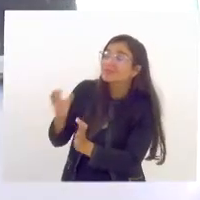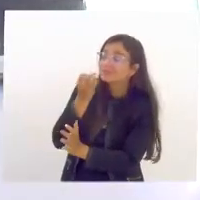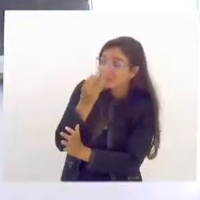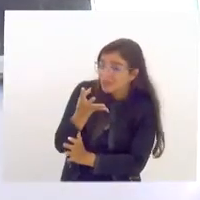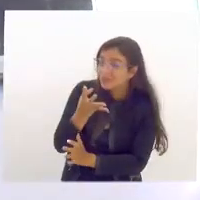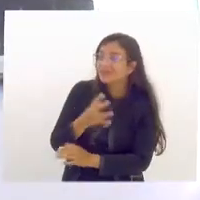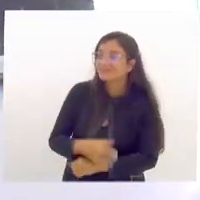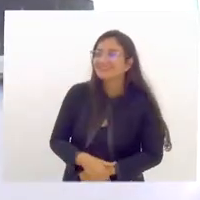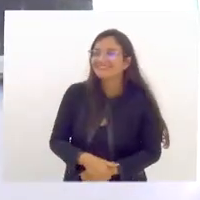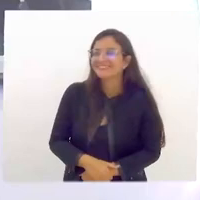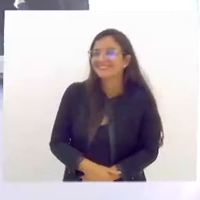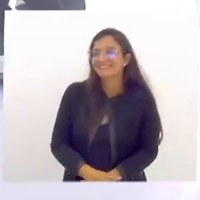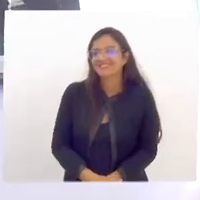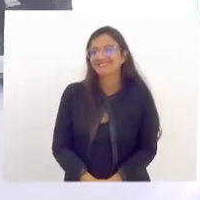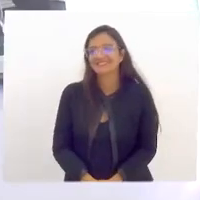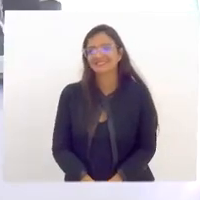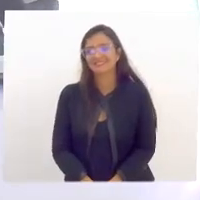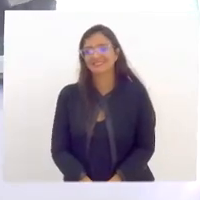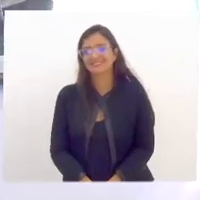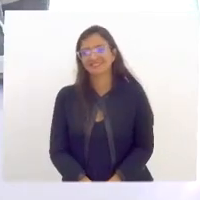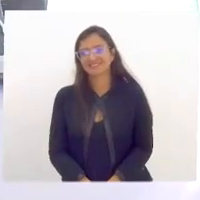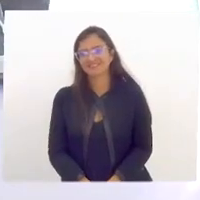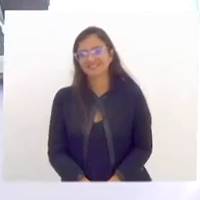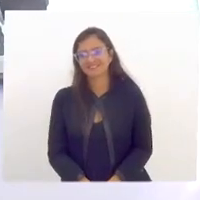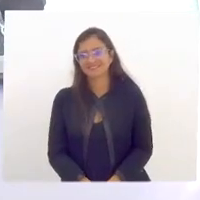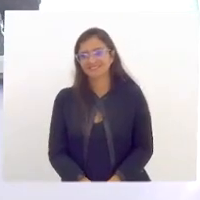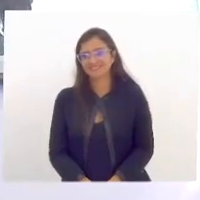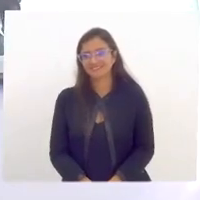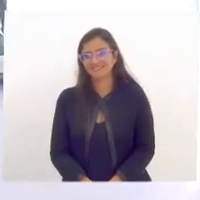luta. Eu quero...